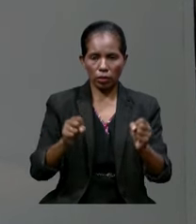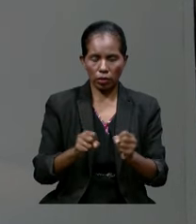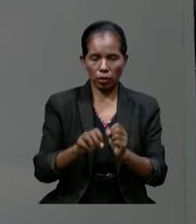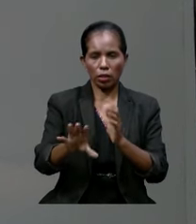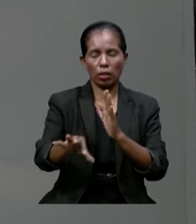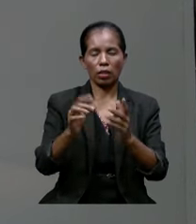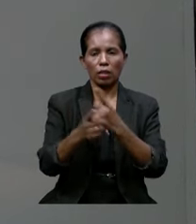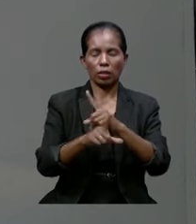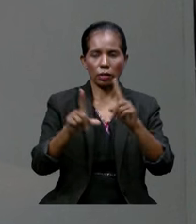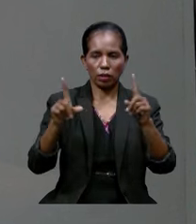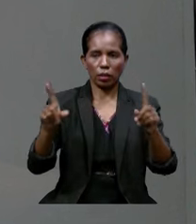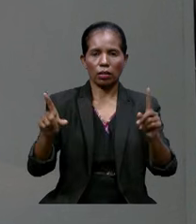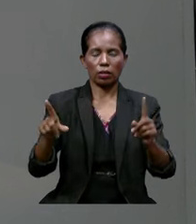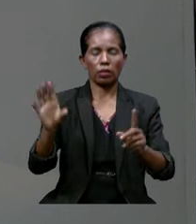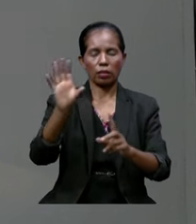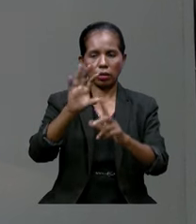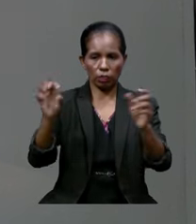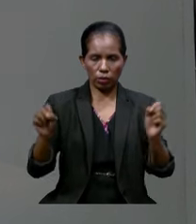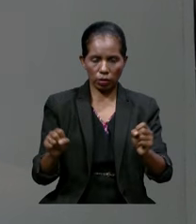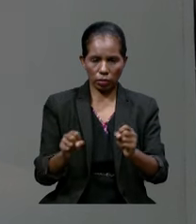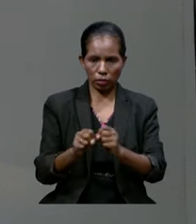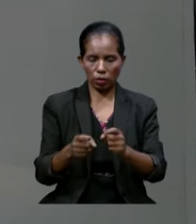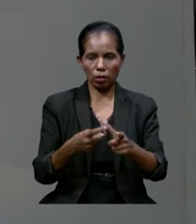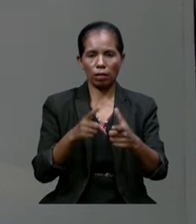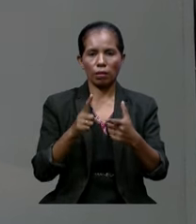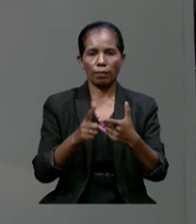e exonerada pelo chefe do Suco,